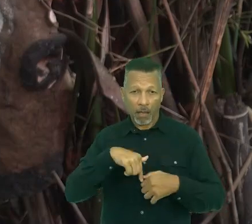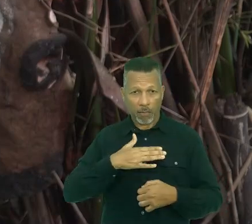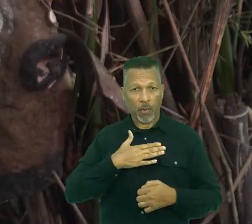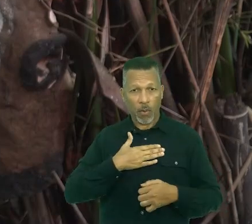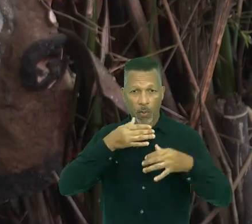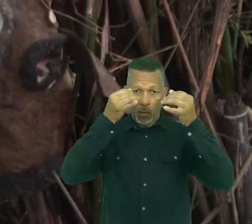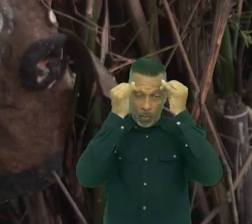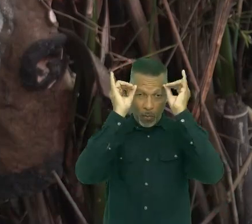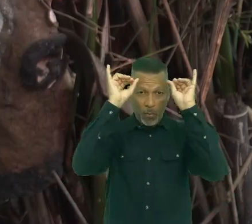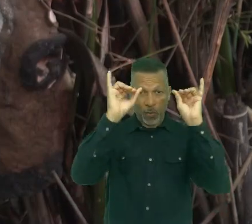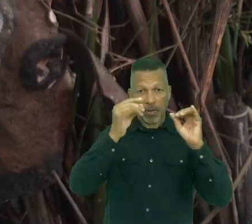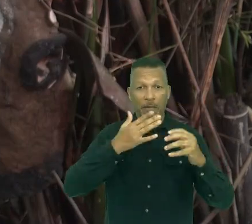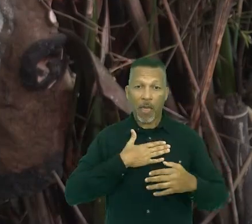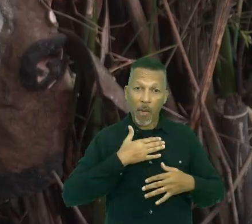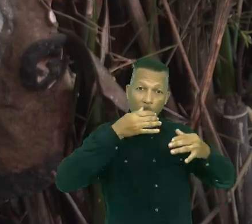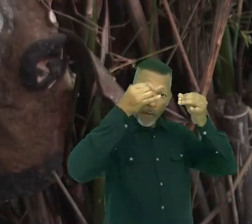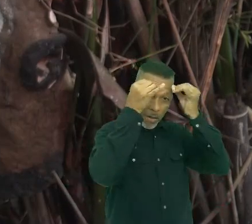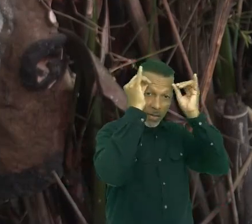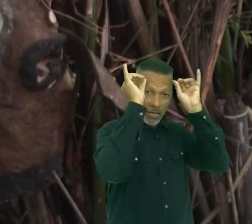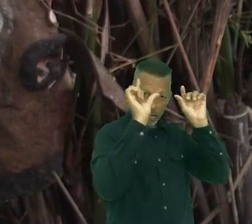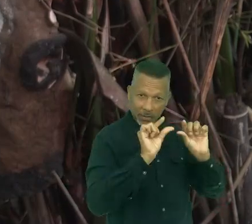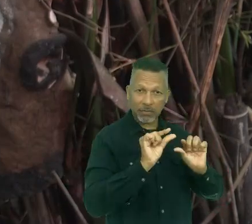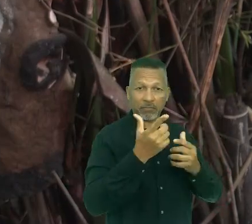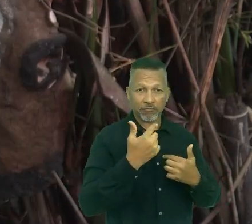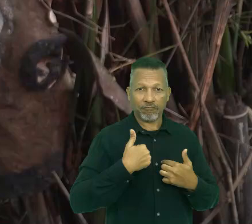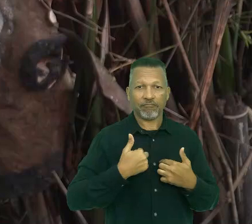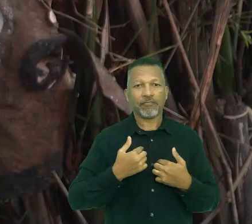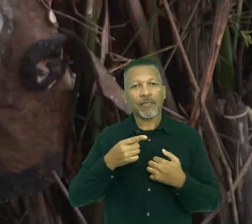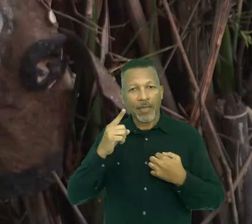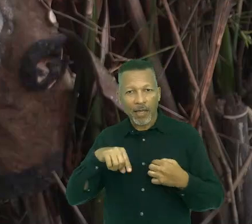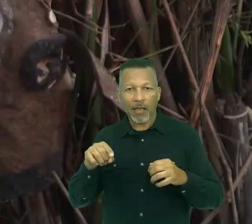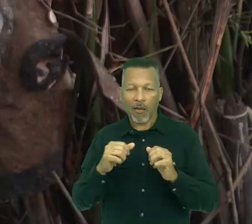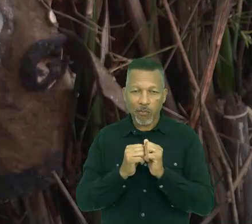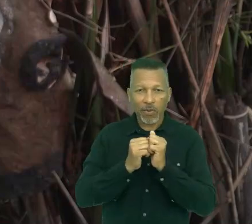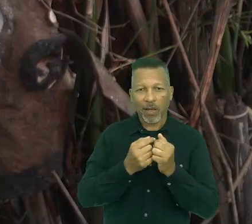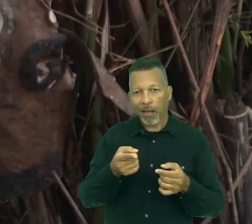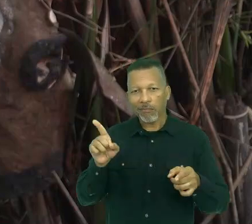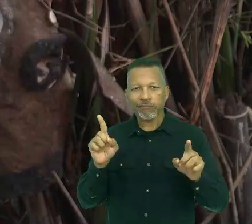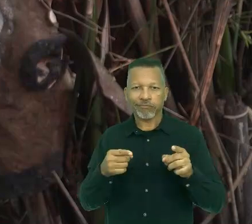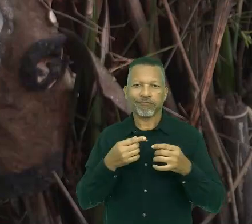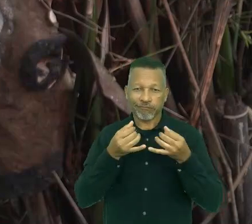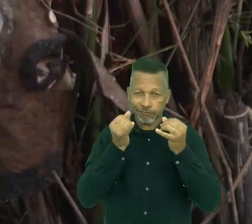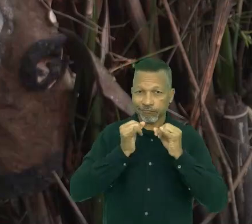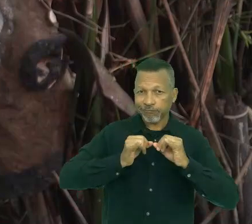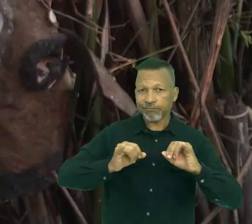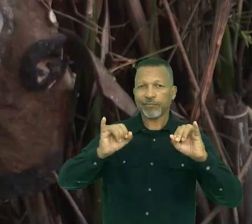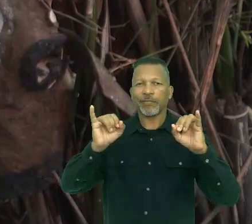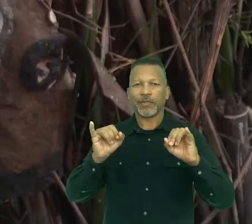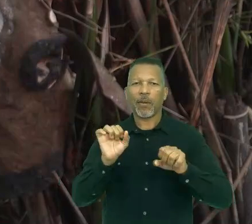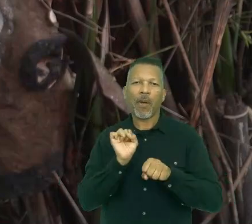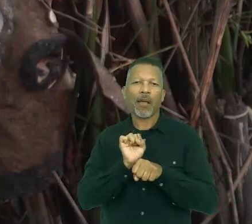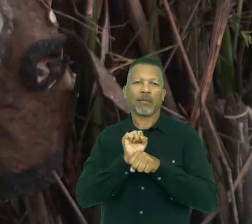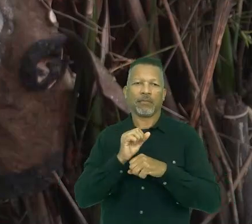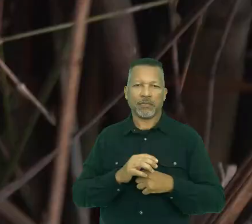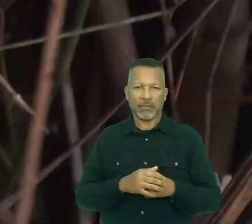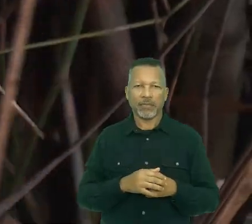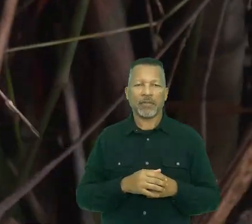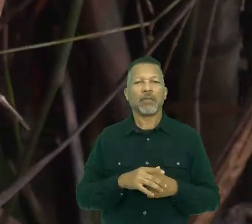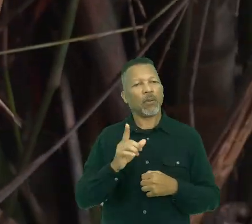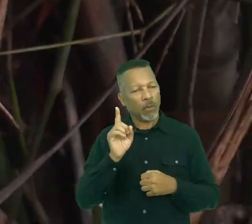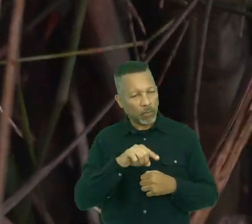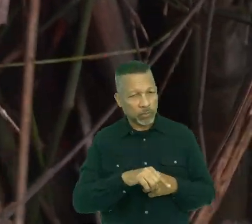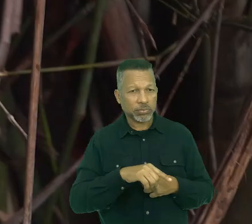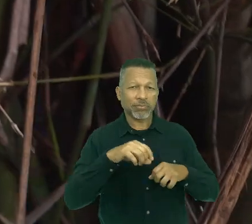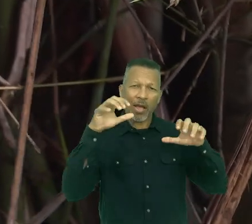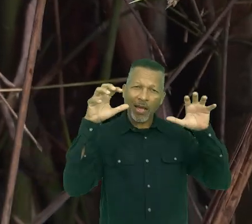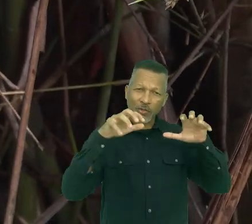Ei meu boizinho, tem orelha cabanada, chifre raba paradinho. Por conta